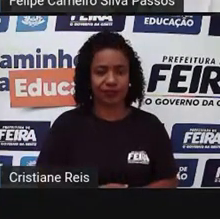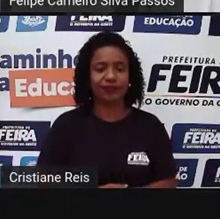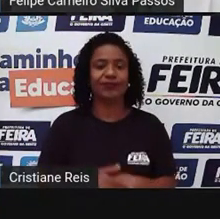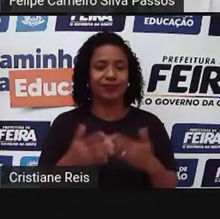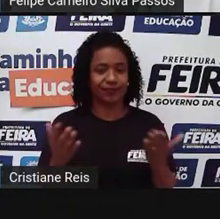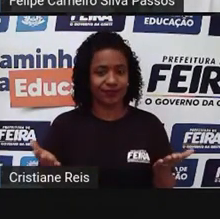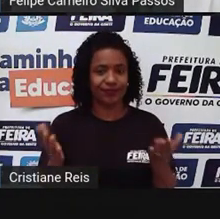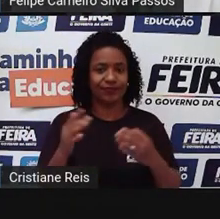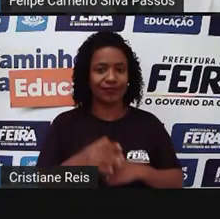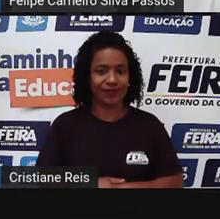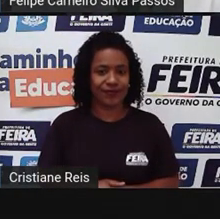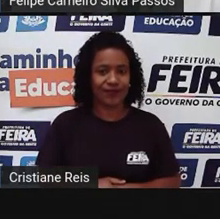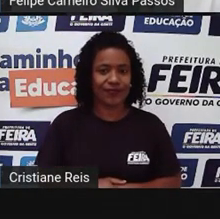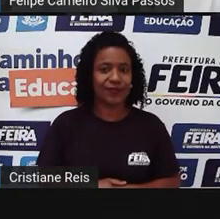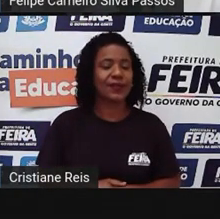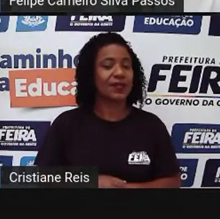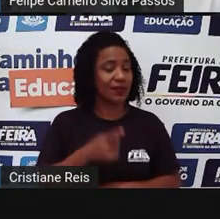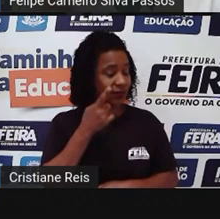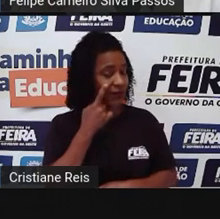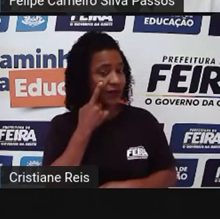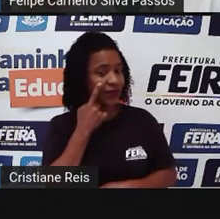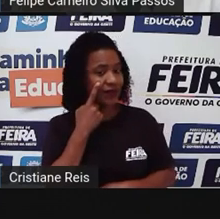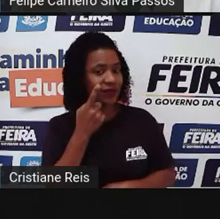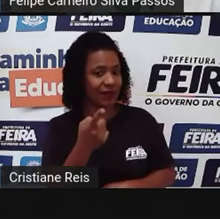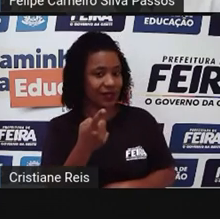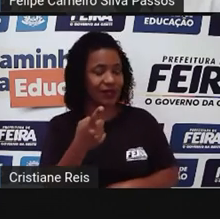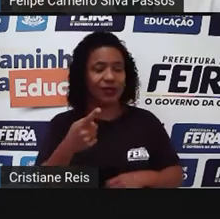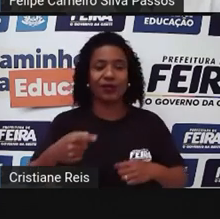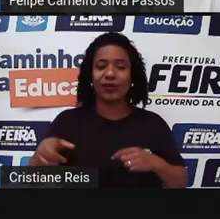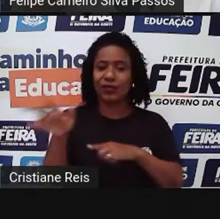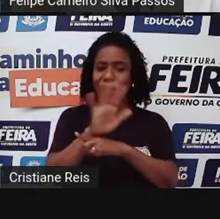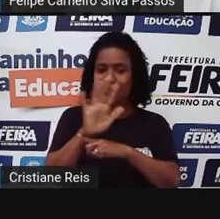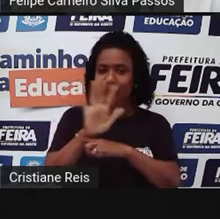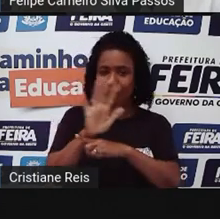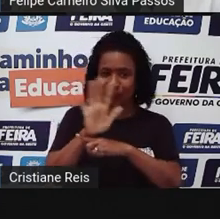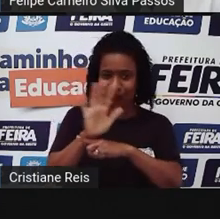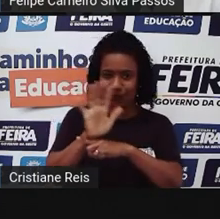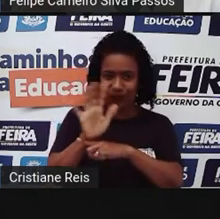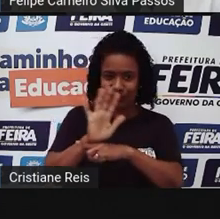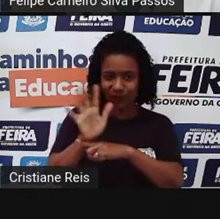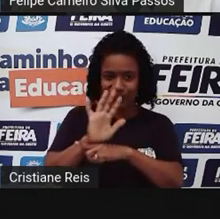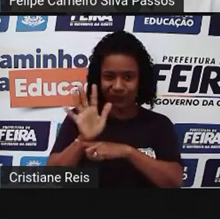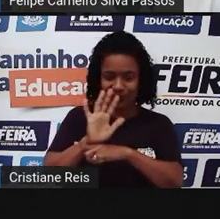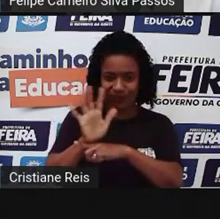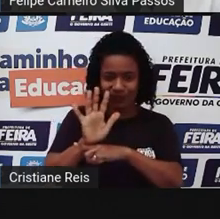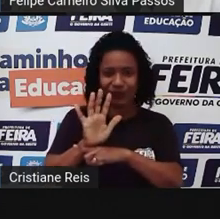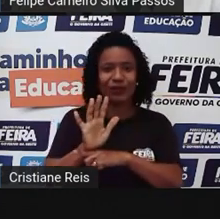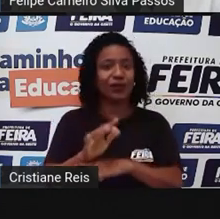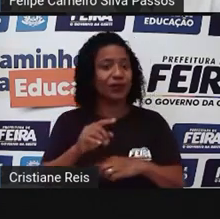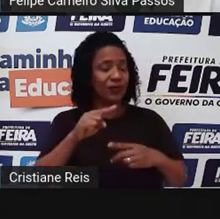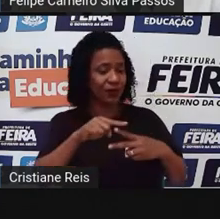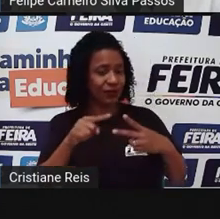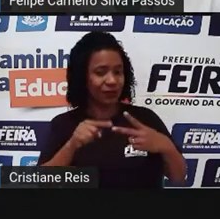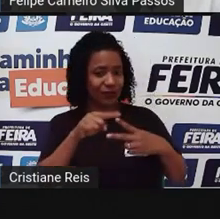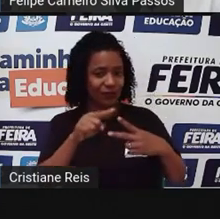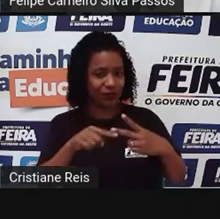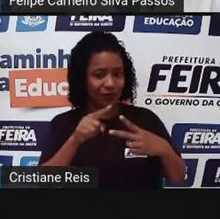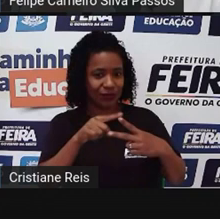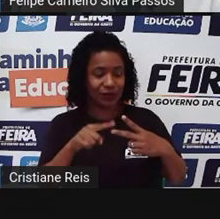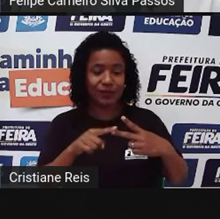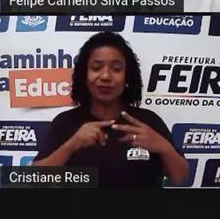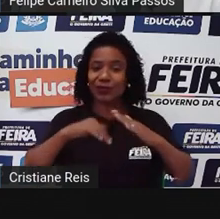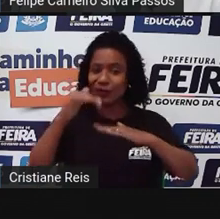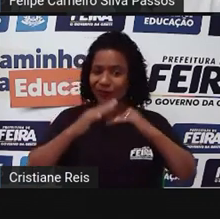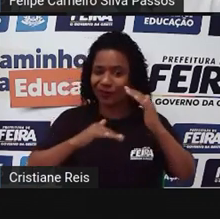Então, para fechar essa nossa discussão, vamos assistir esse vídeo. É uma entrevista com dois profissionais aí, dois